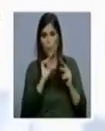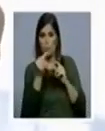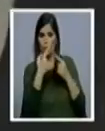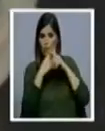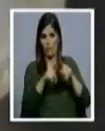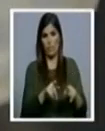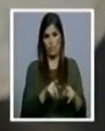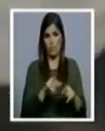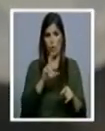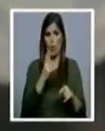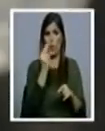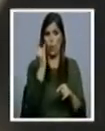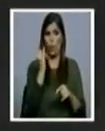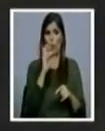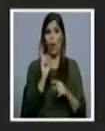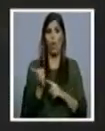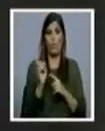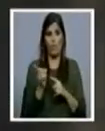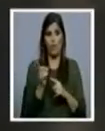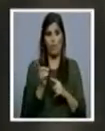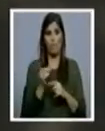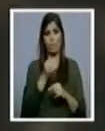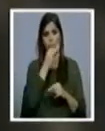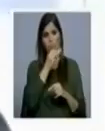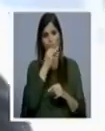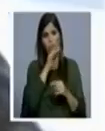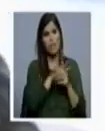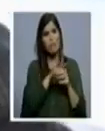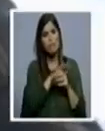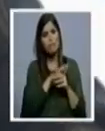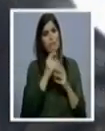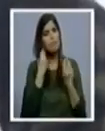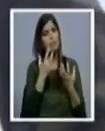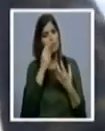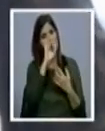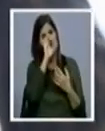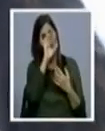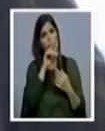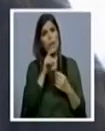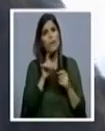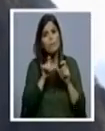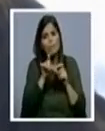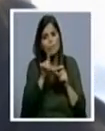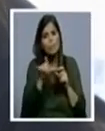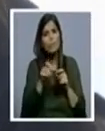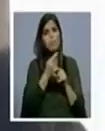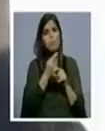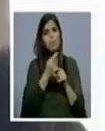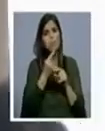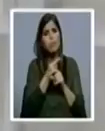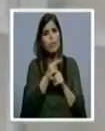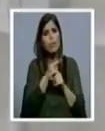outra perspectiva. Rui Oliveira assinala efeitos admiráveis do composto sobre os micro-organismos do